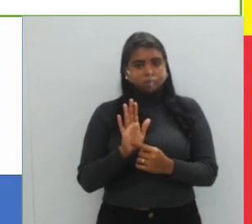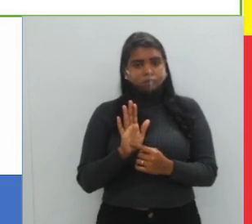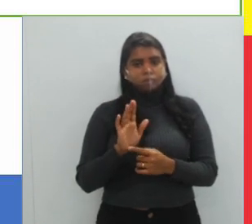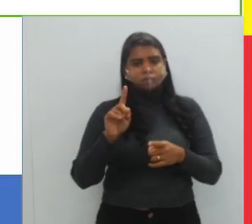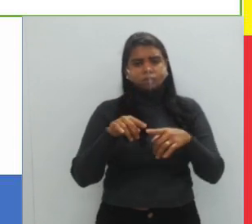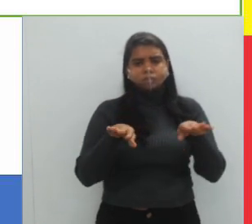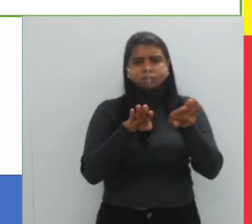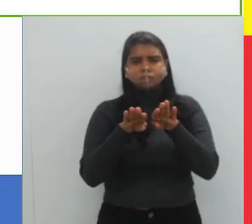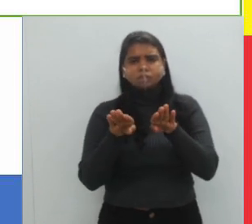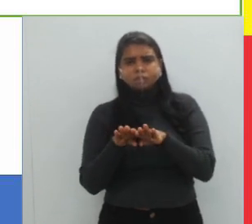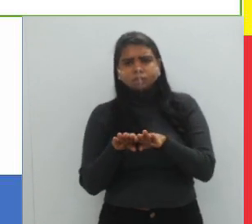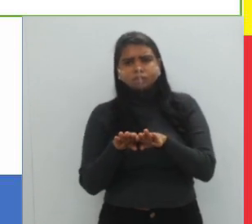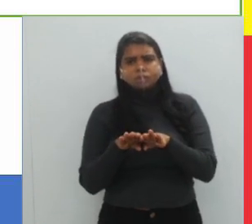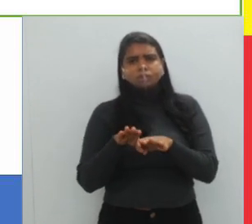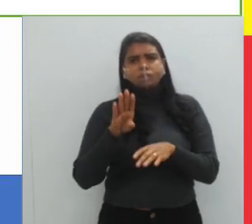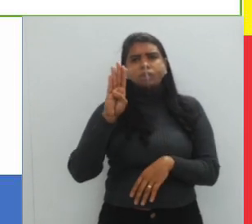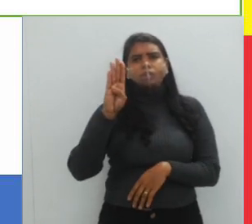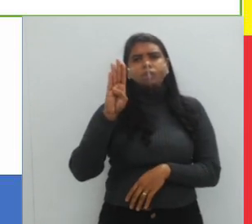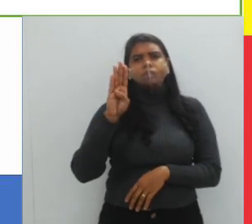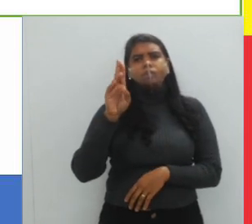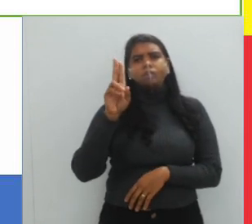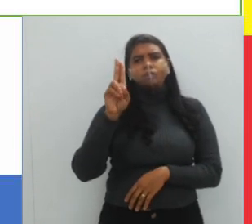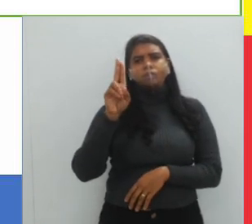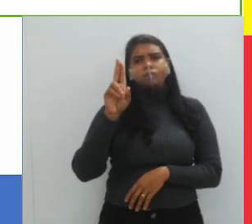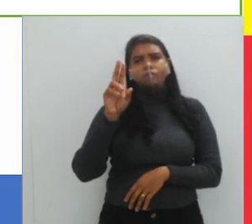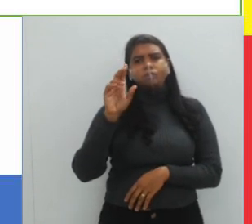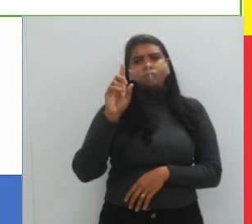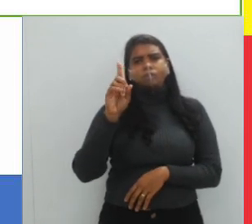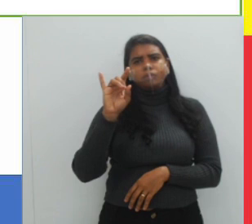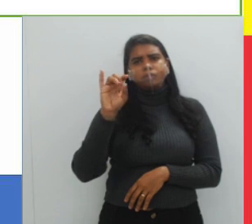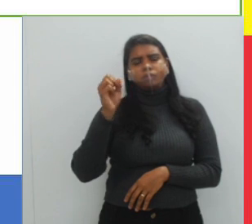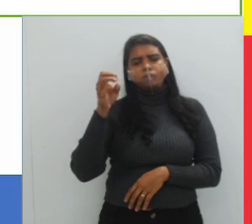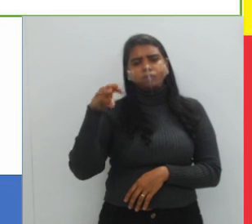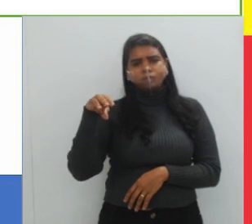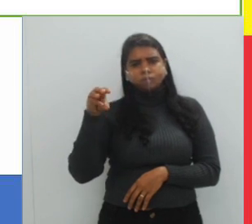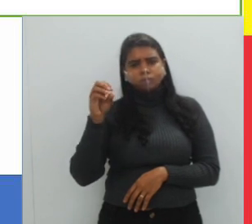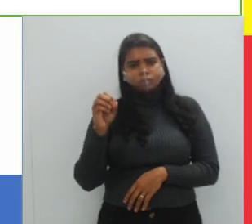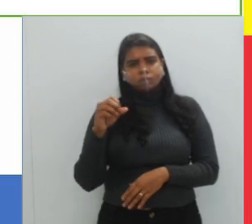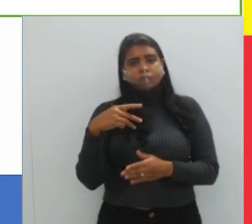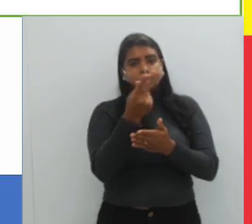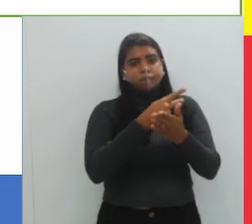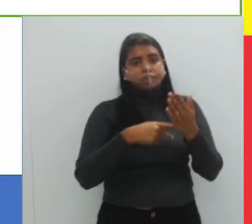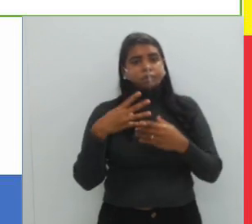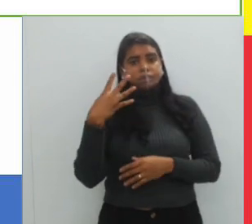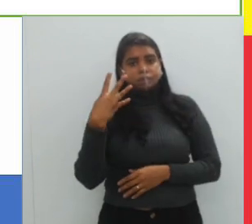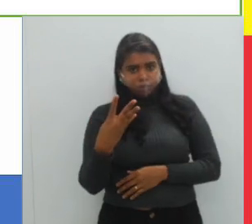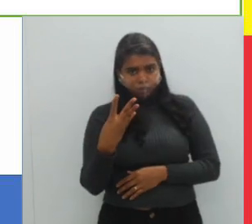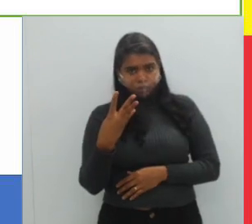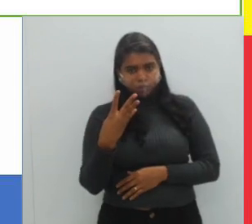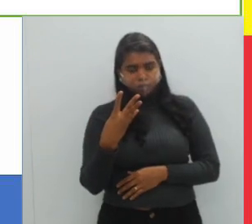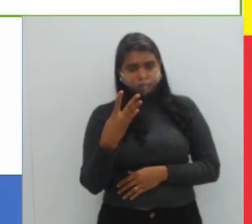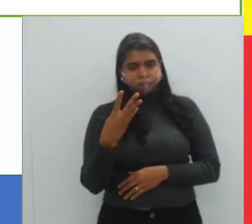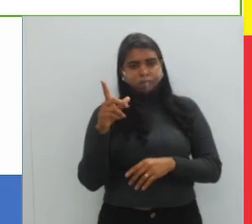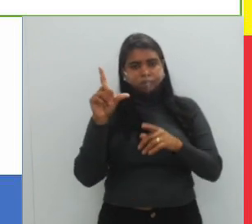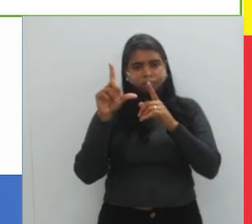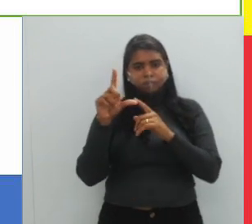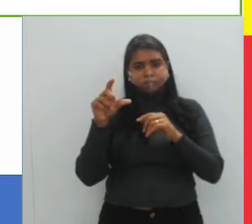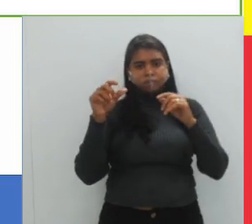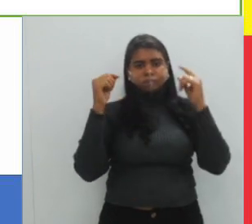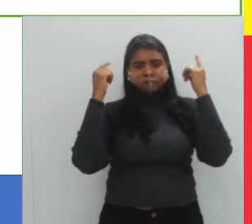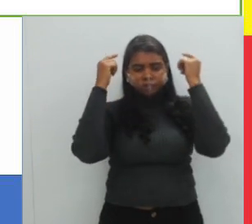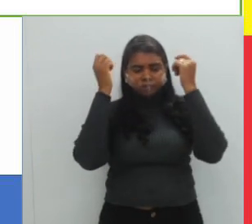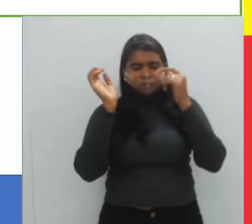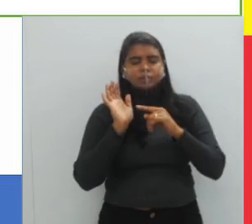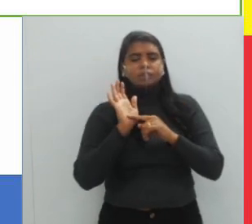no hinduísmo e no budismo, na teoria, é um desenho em 4 letras gregas, gama, certo? Normalmente